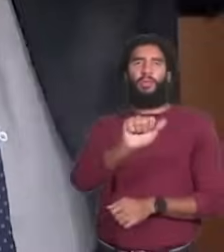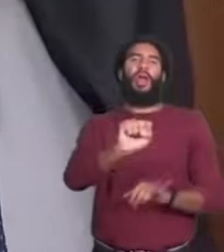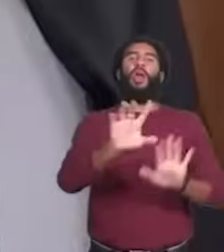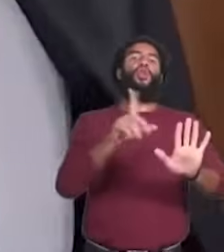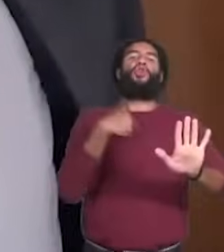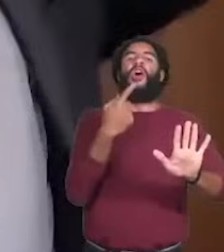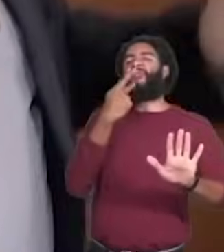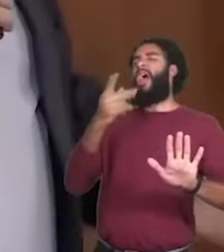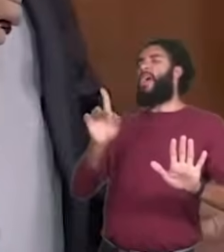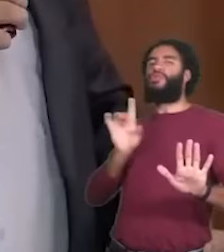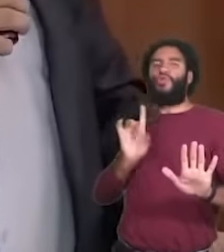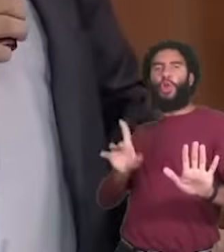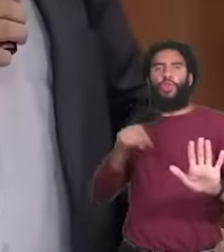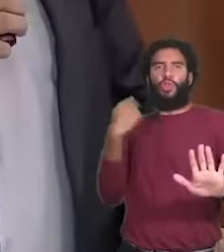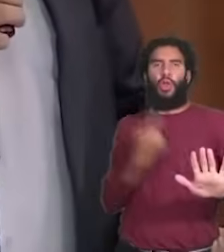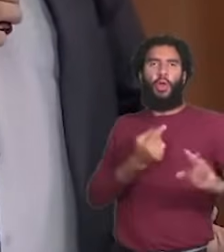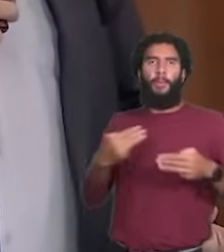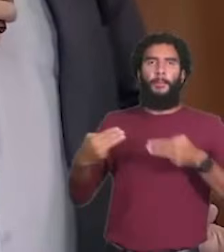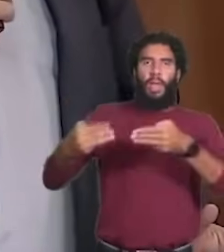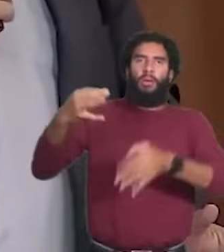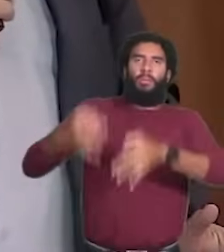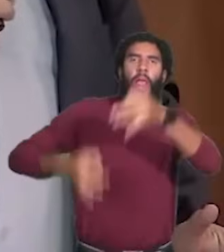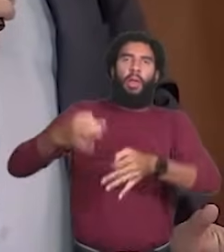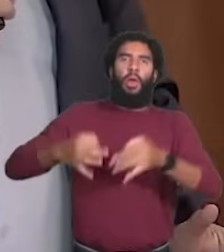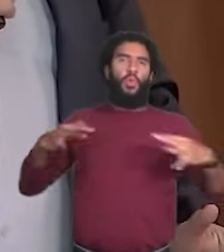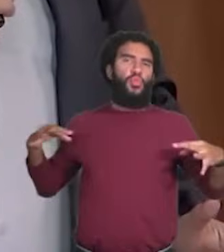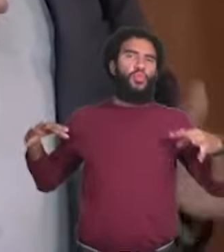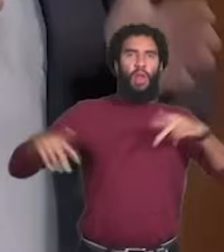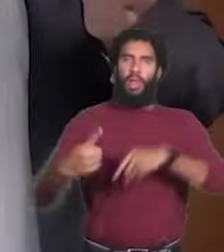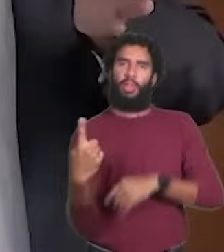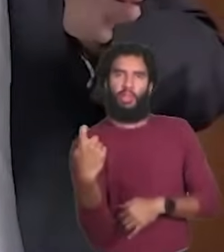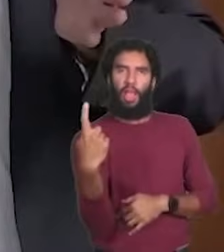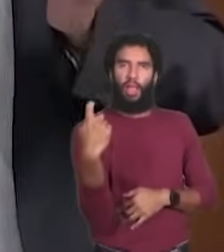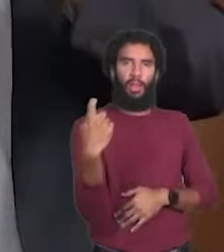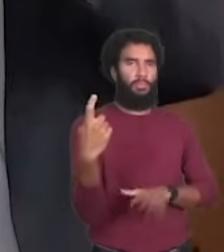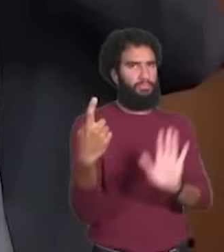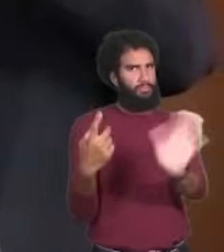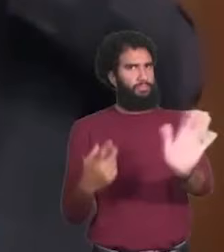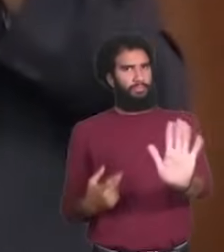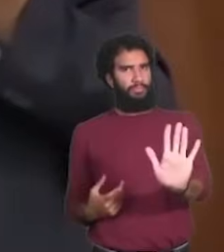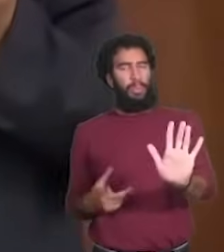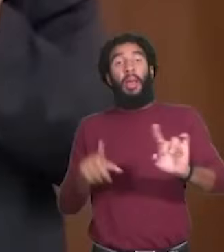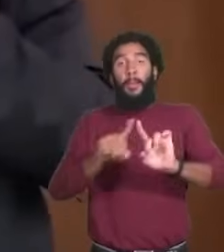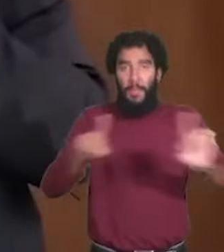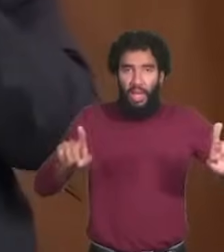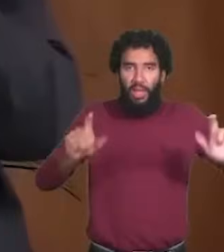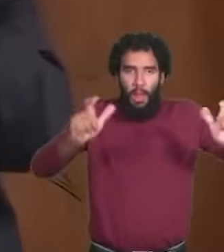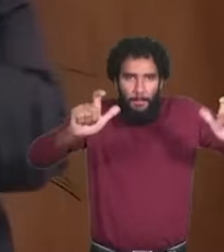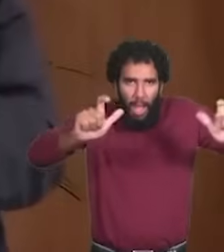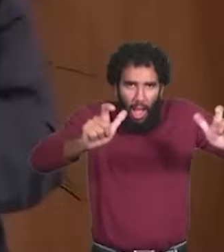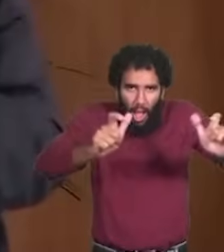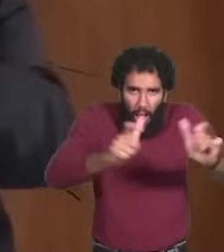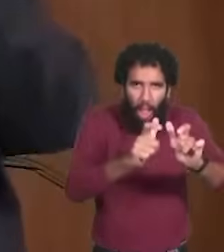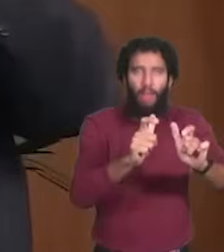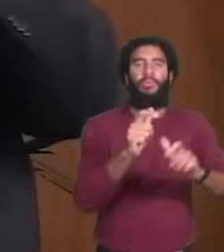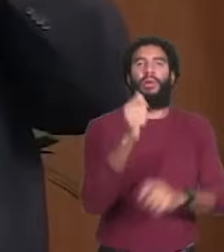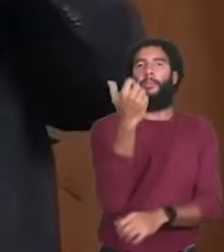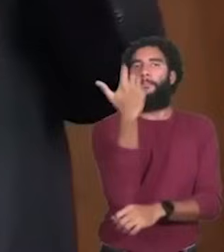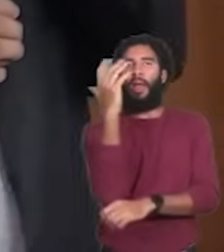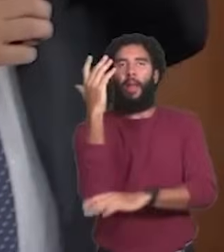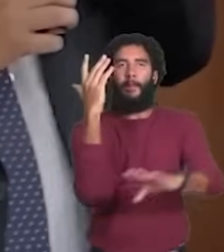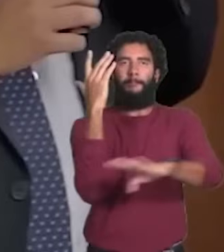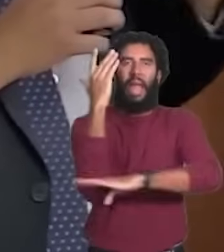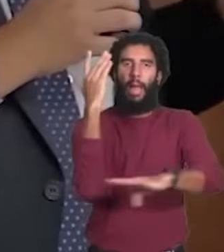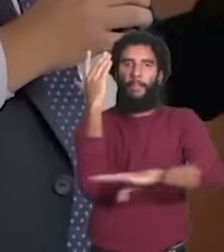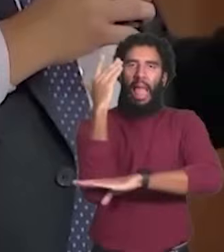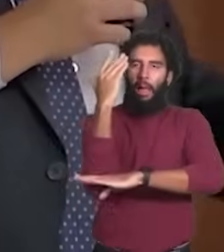dizer que somos nós que fazemos tudo sozinho mas a redução do desmatamento de praticamente